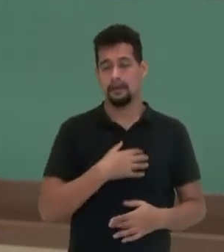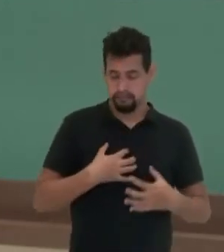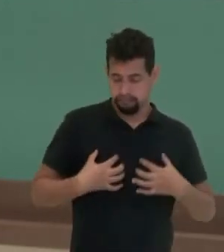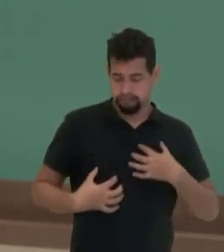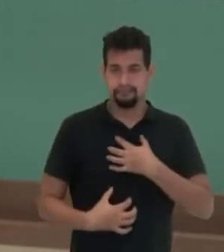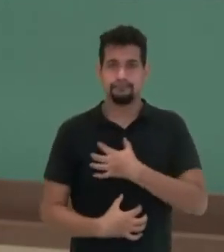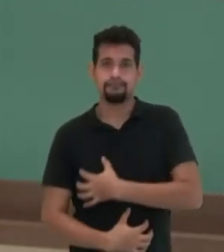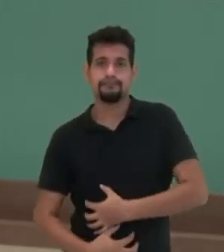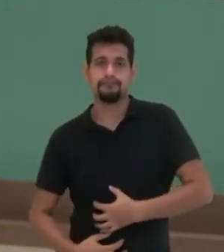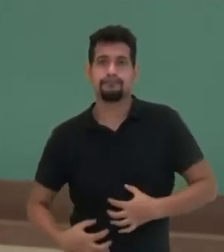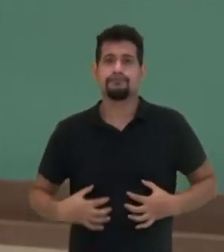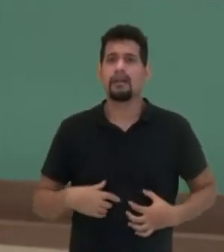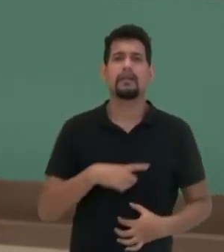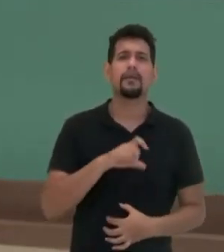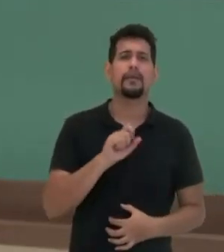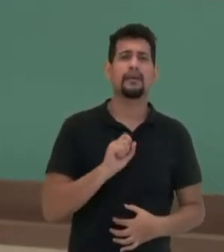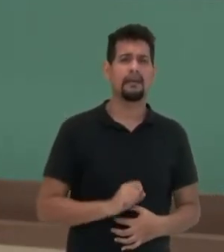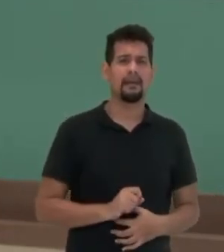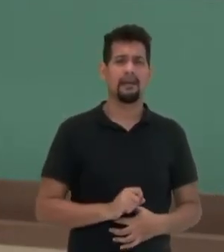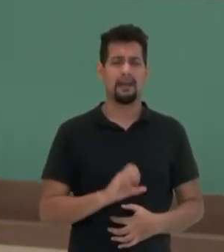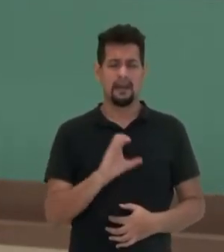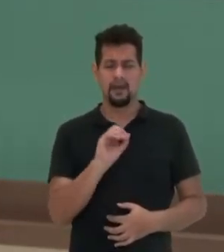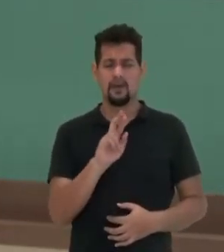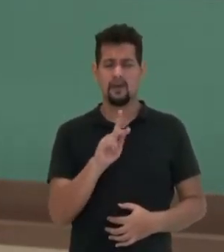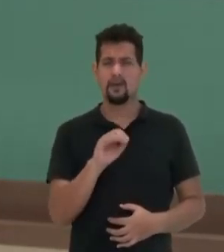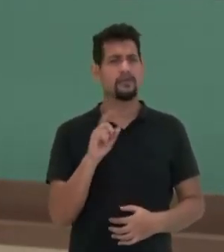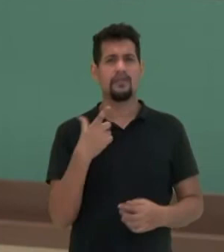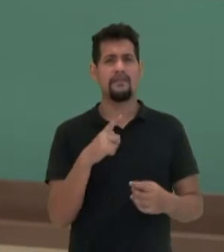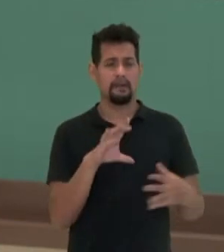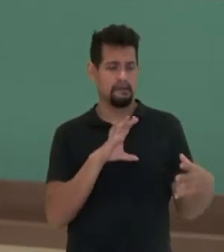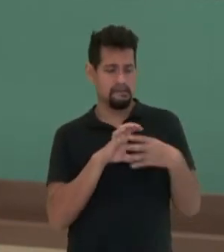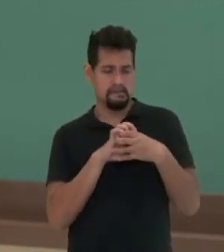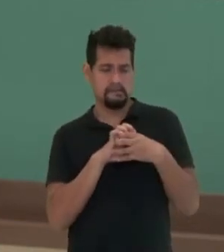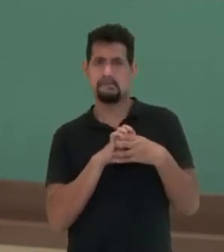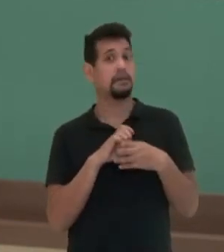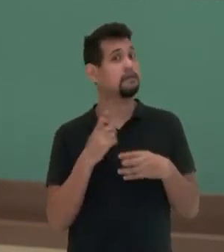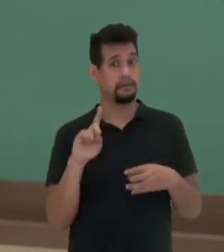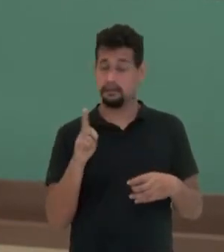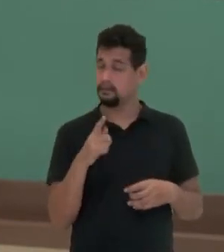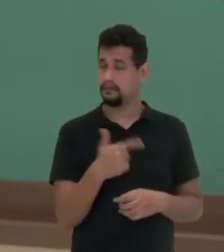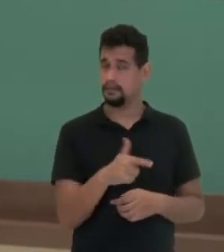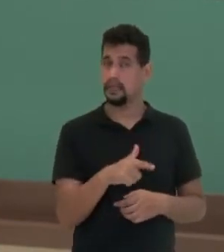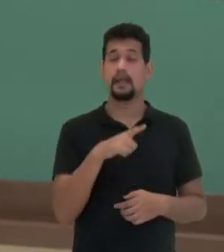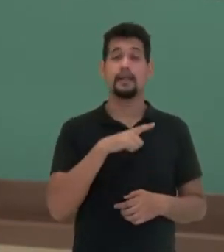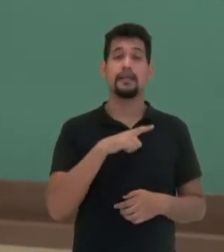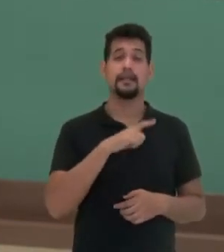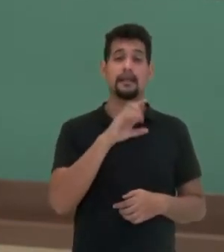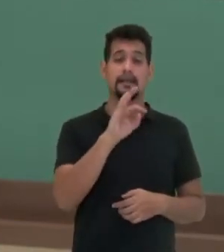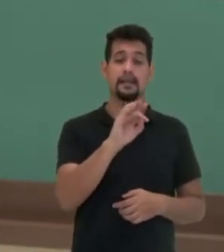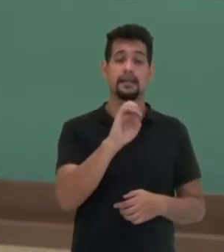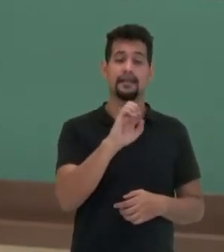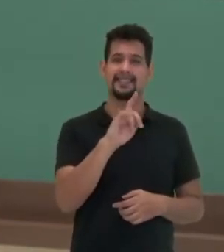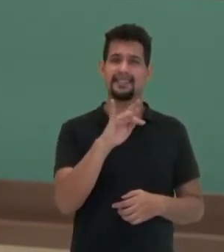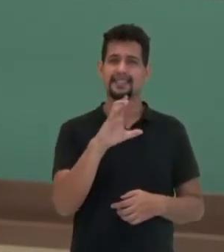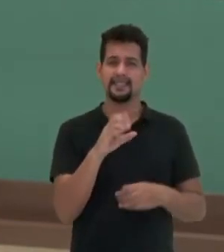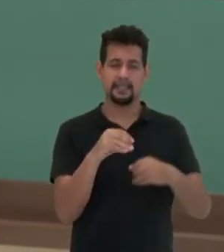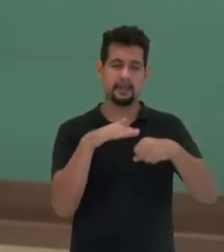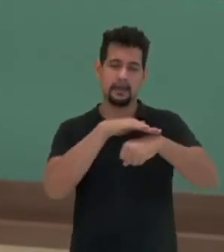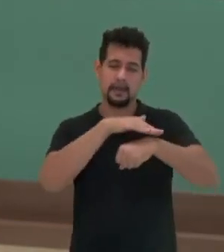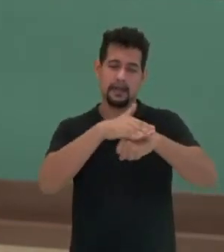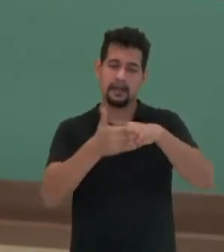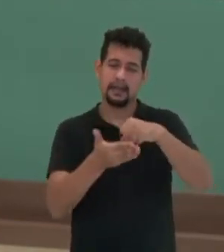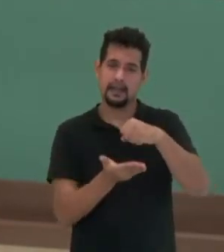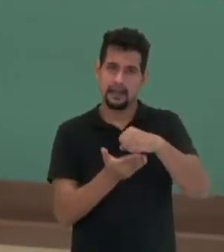outro, o que que tem? Os órgãos não ficam encostados um no outro. Nós temos um tecido que fica nesse meio, né? Ajuda a